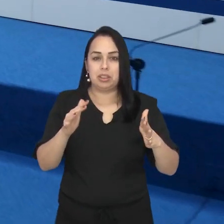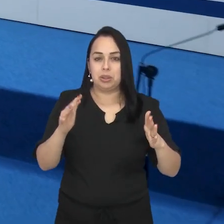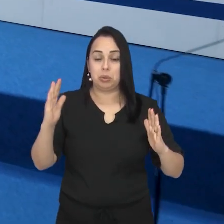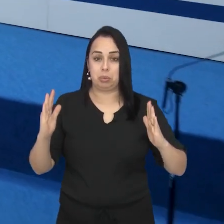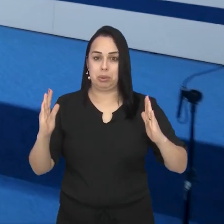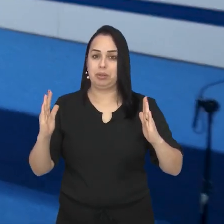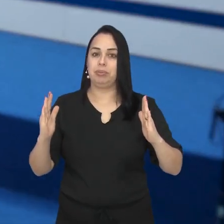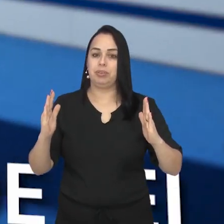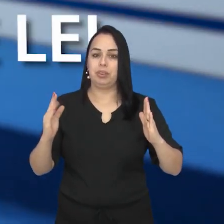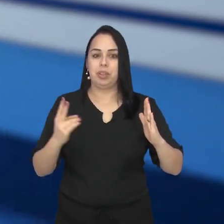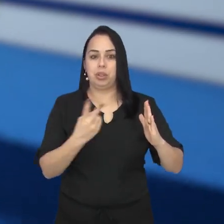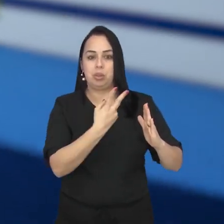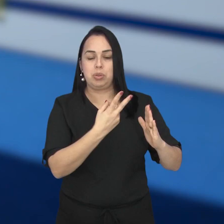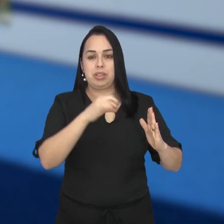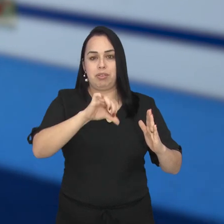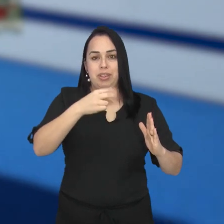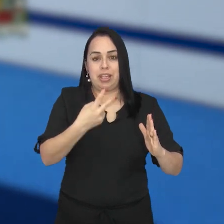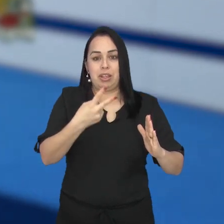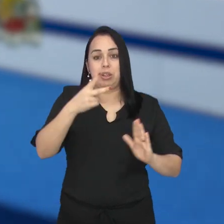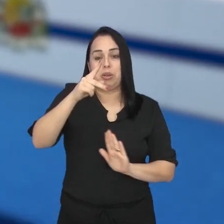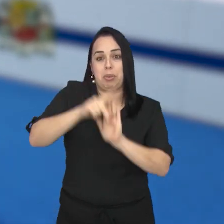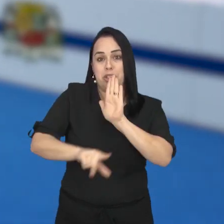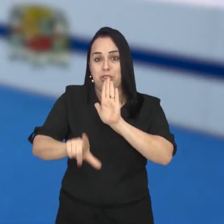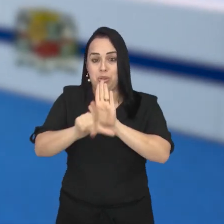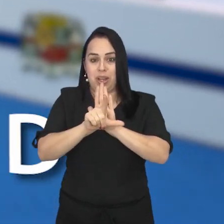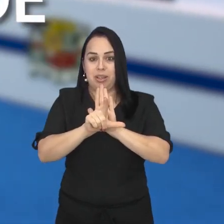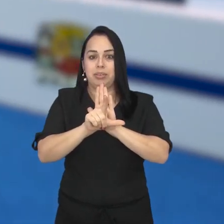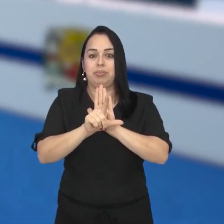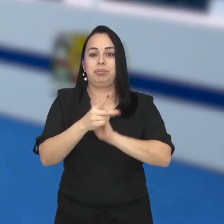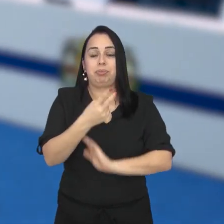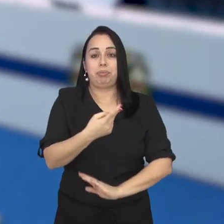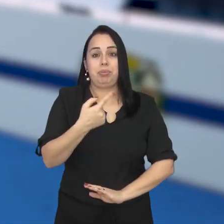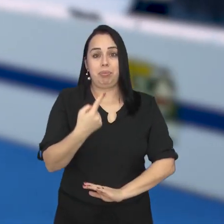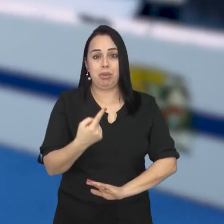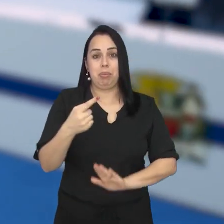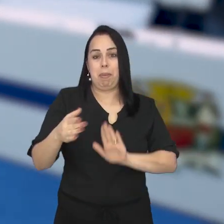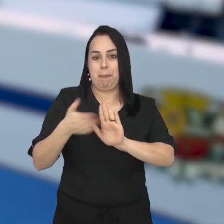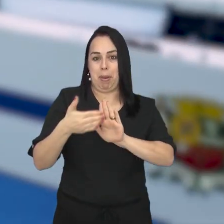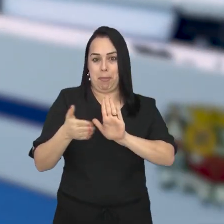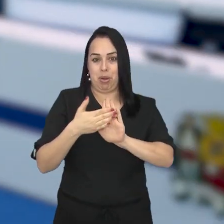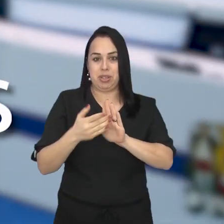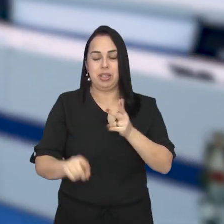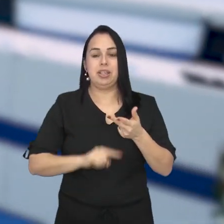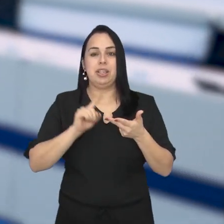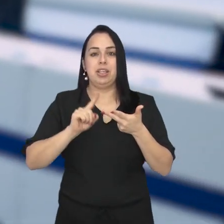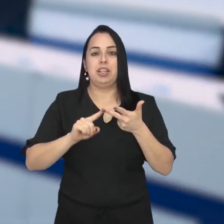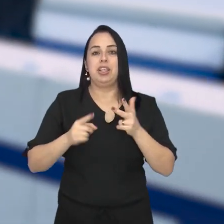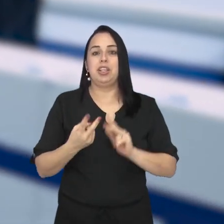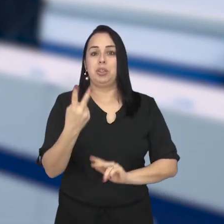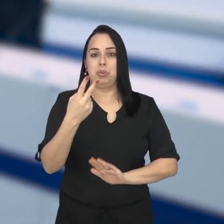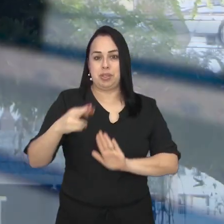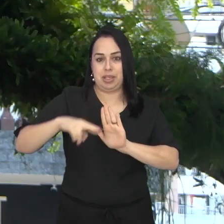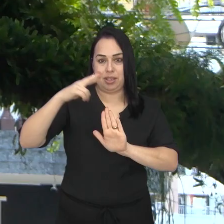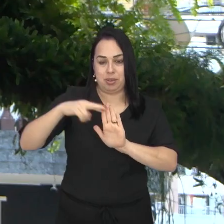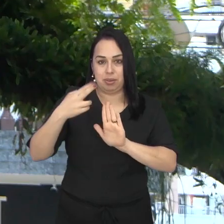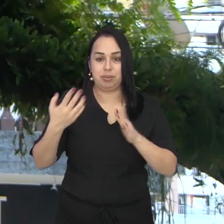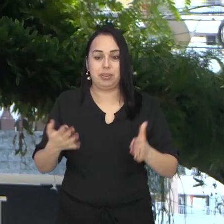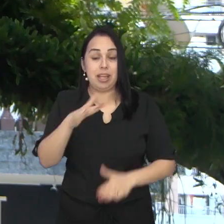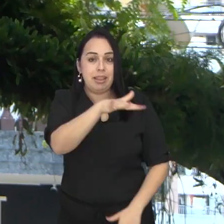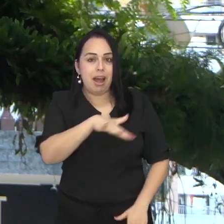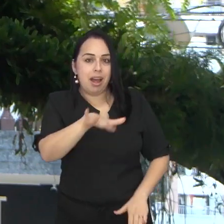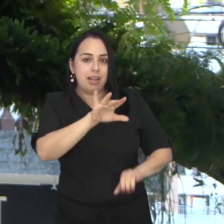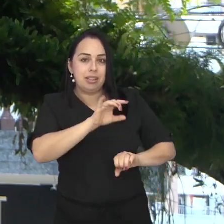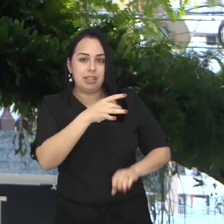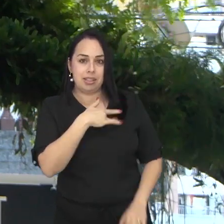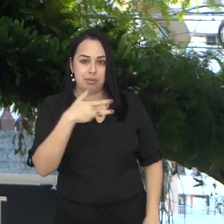primeiro semestre 292 projetos de lei, 21 propostas de decreto e 2 resoluções. Na área da